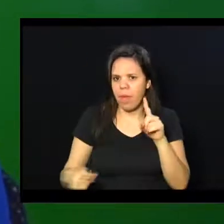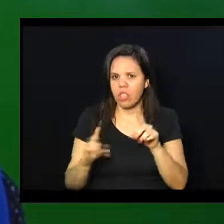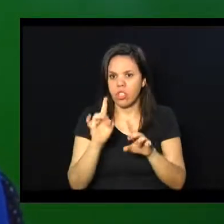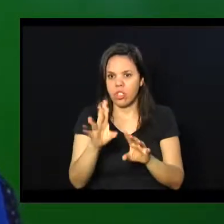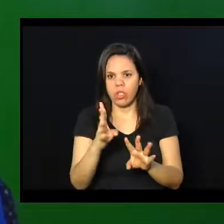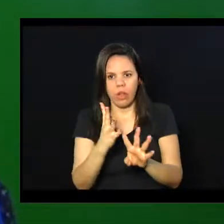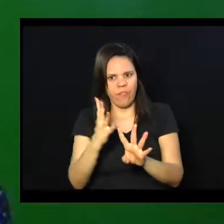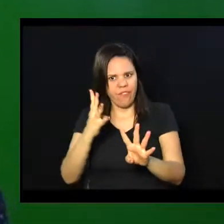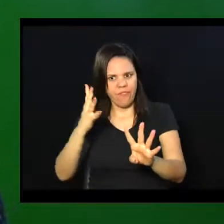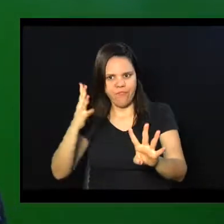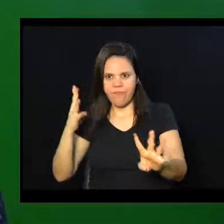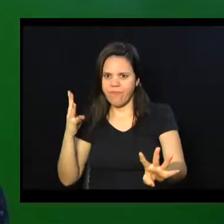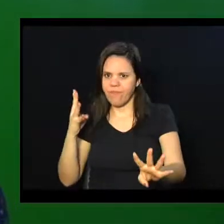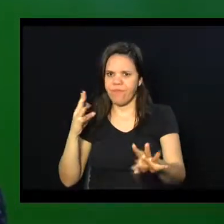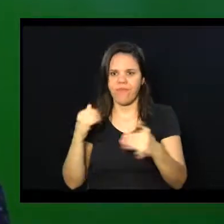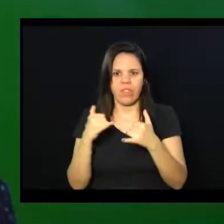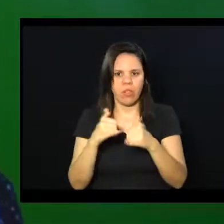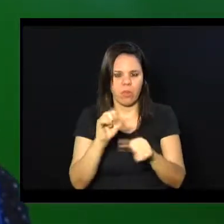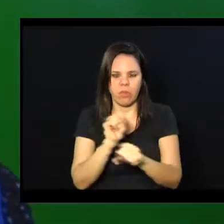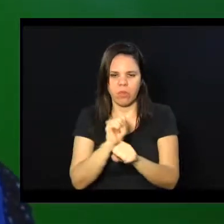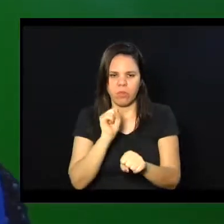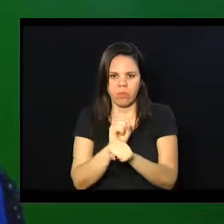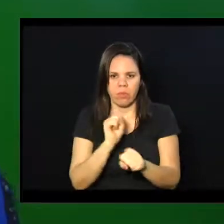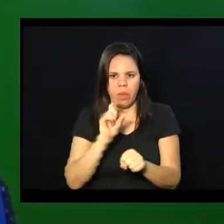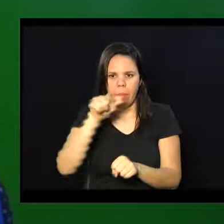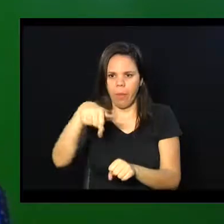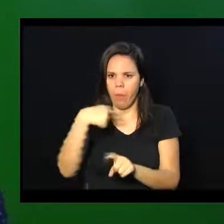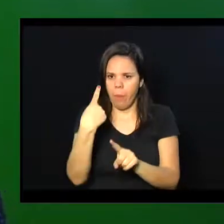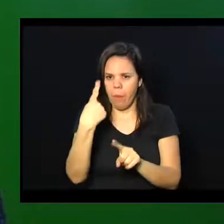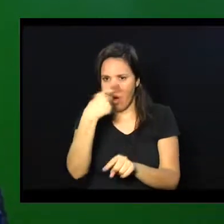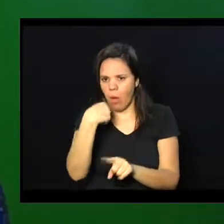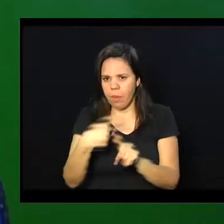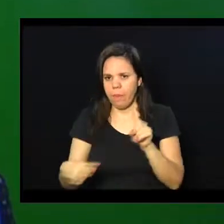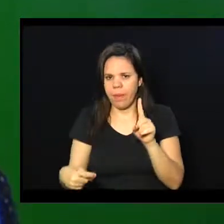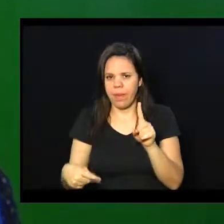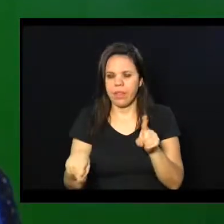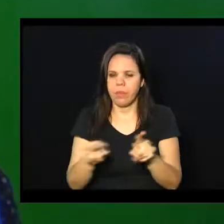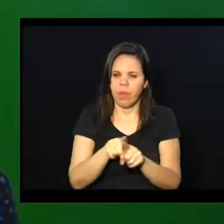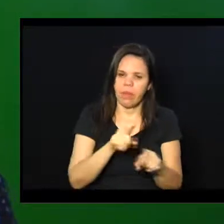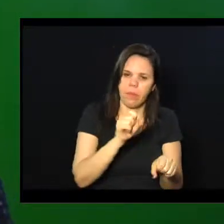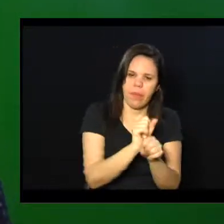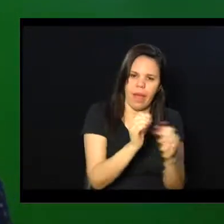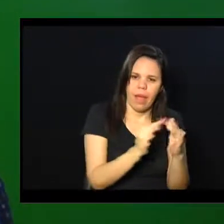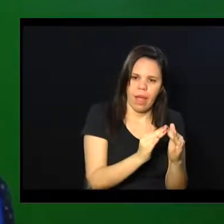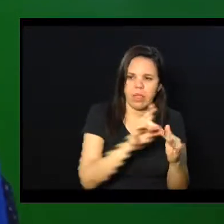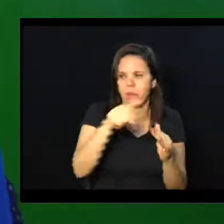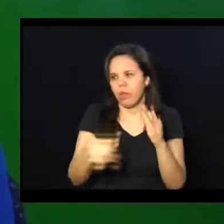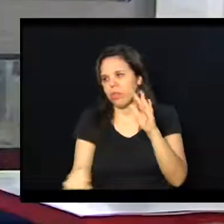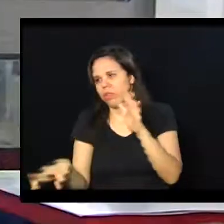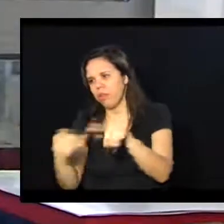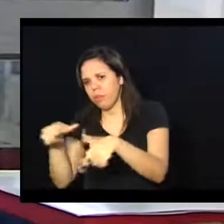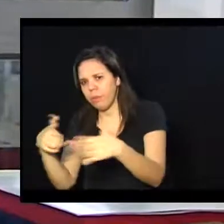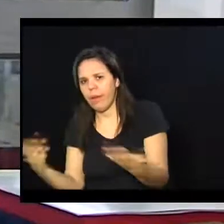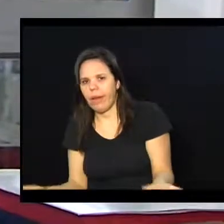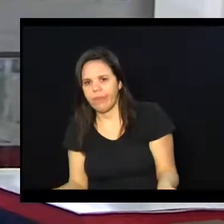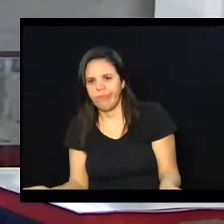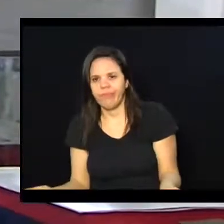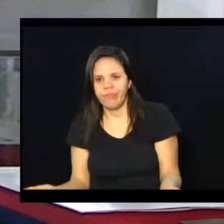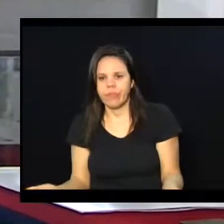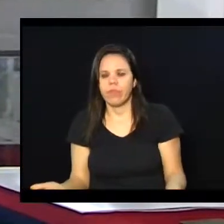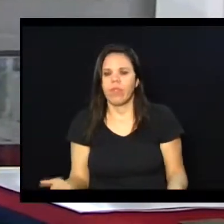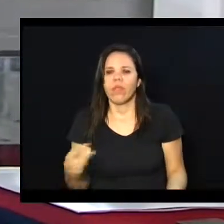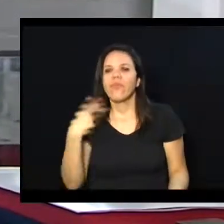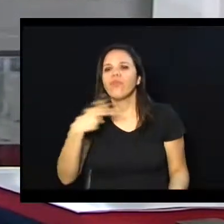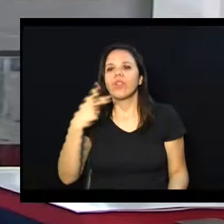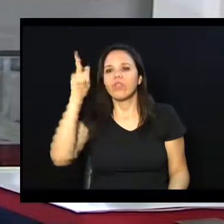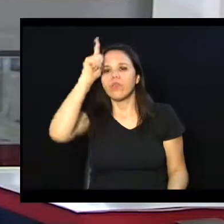do ônibus para esperar e depois mais 1h30 do transporte da minha casa até o serviço e do serviço até em casa. O vereador Gustavo